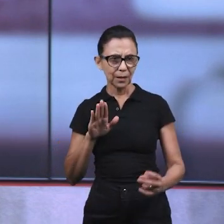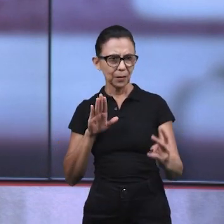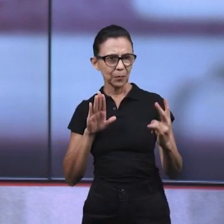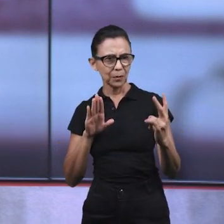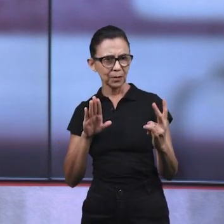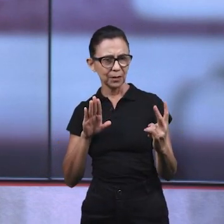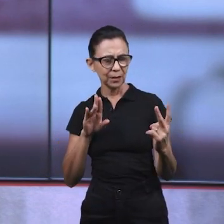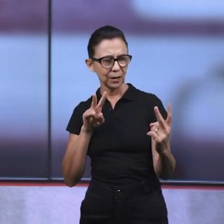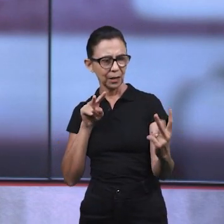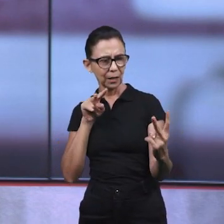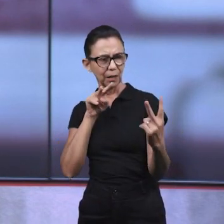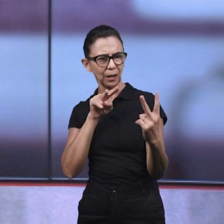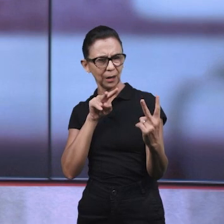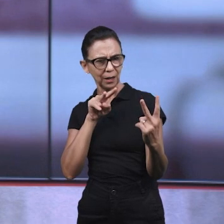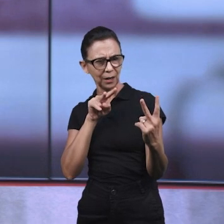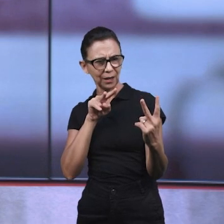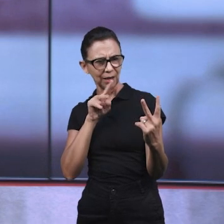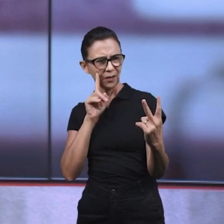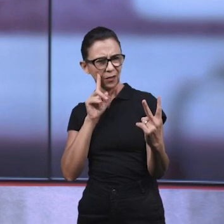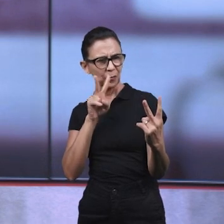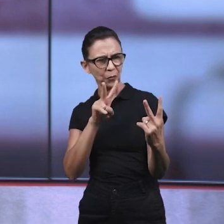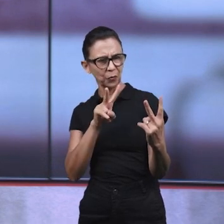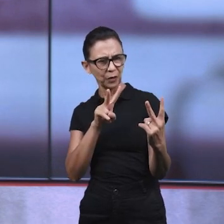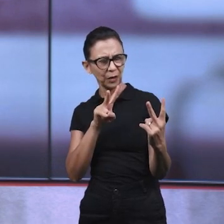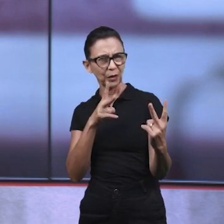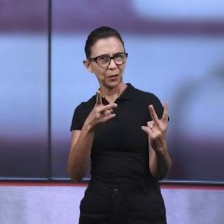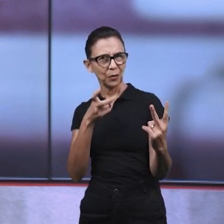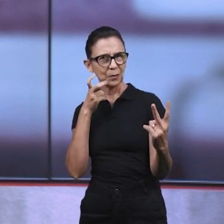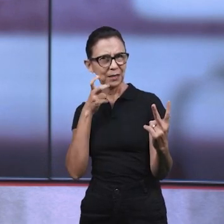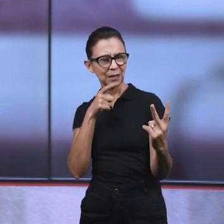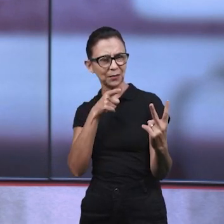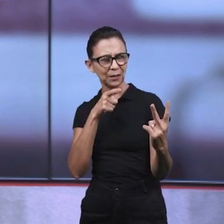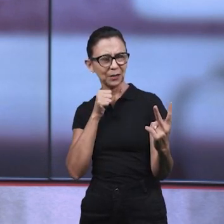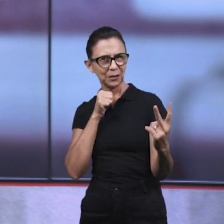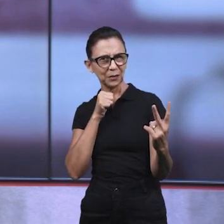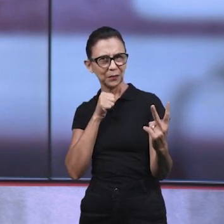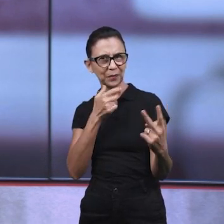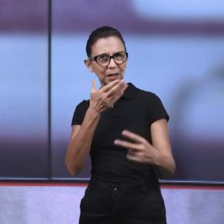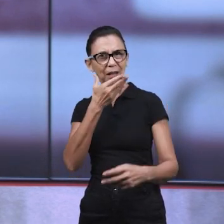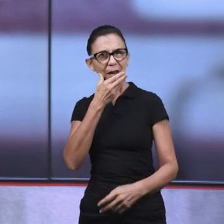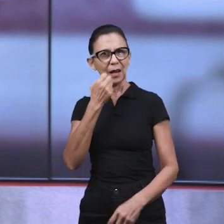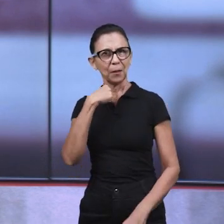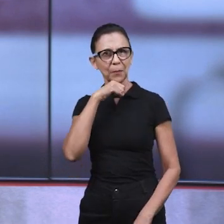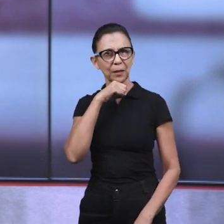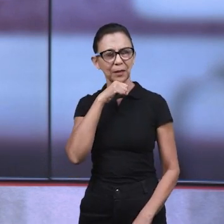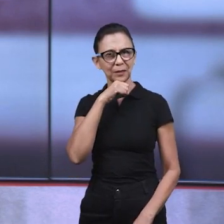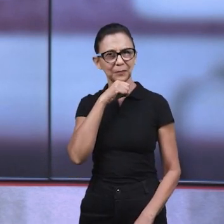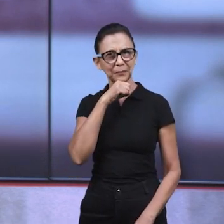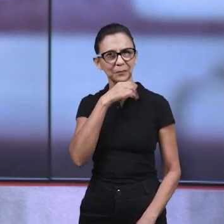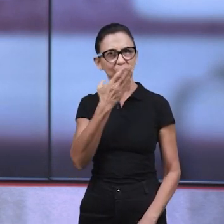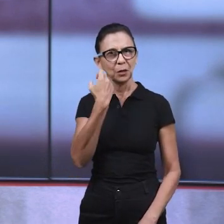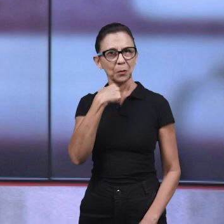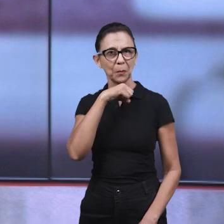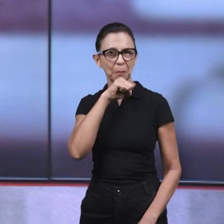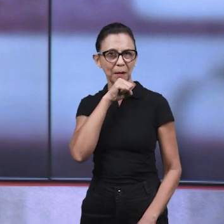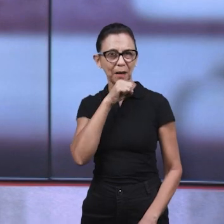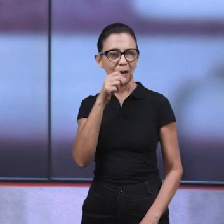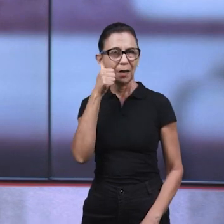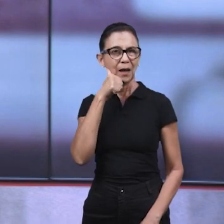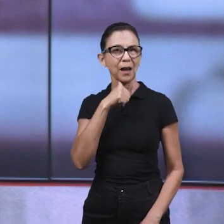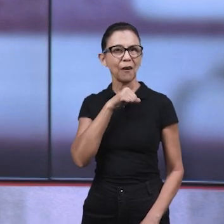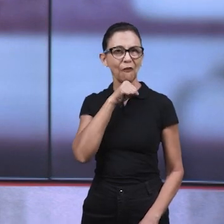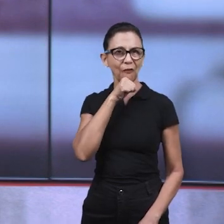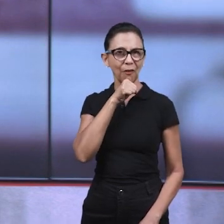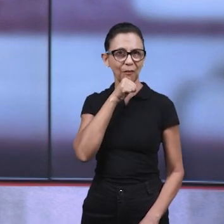do outro que nos significa. É o outro, o pai, a mãe, a avó, que dá a medida do que a criança